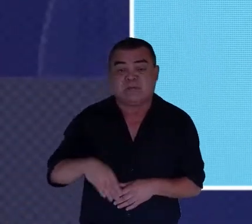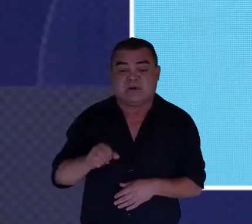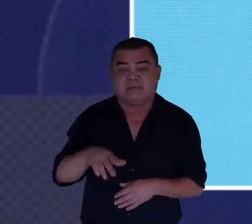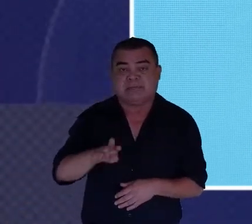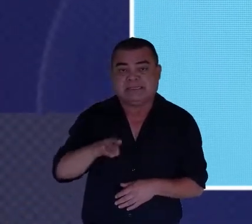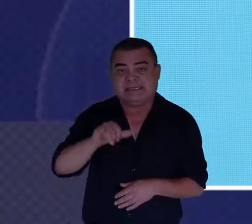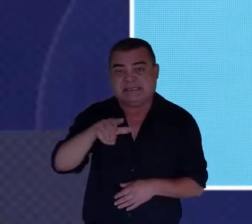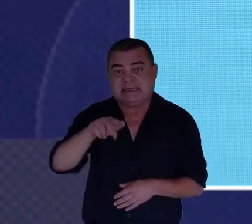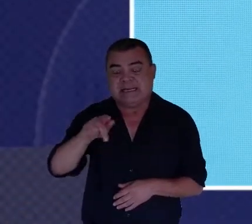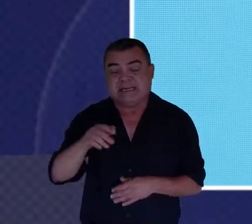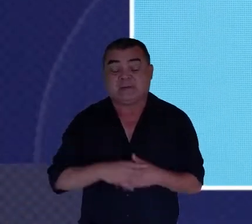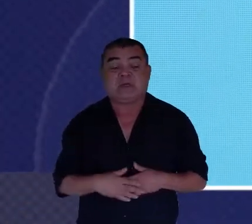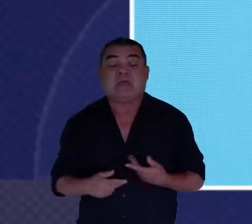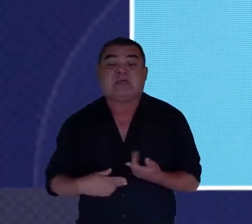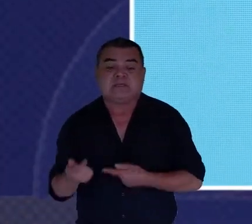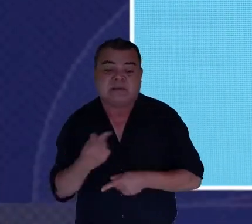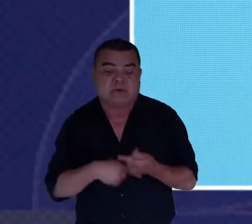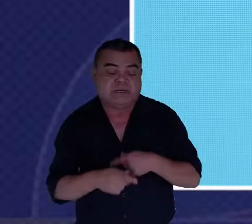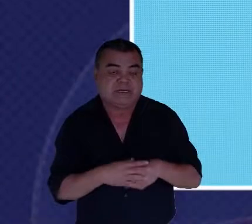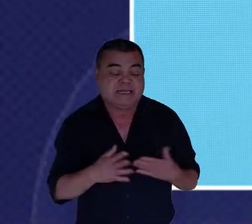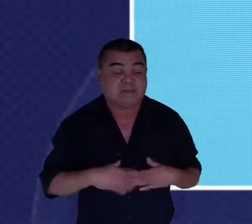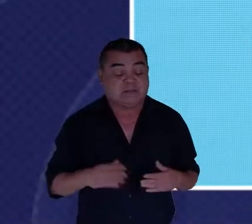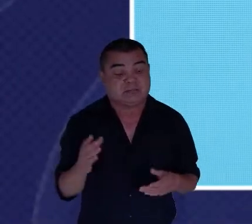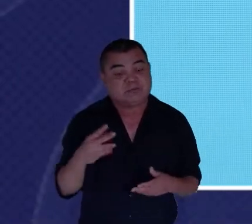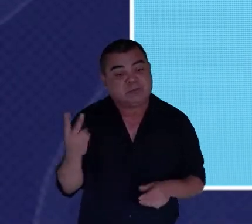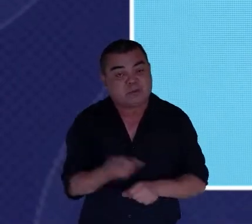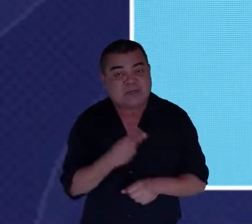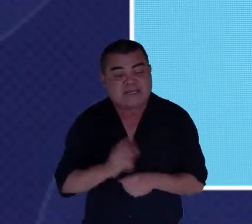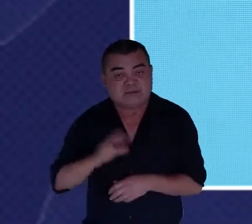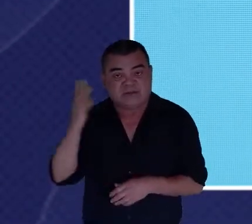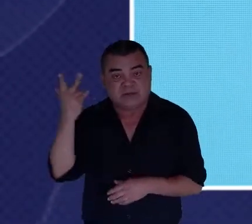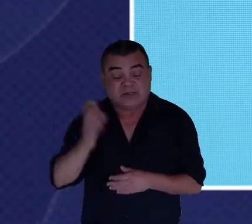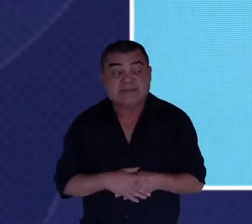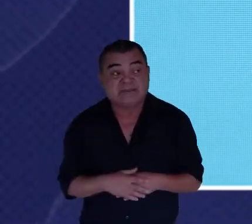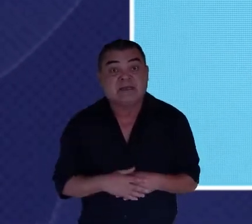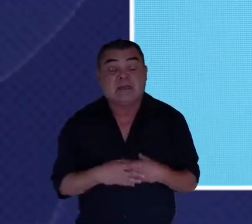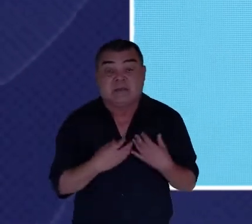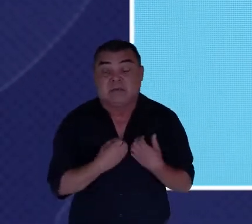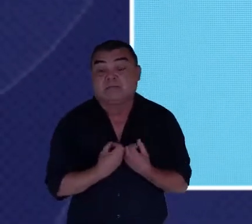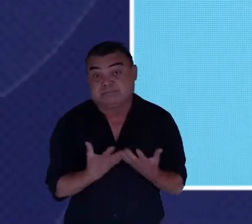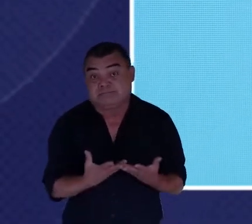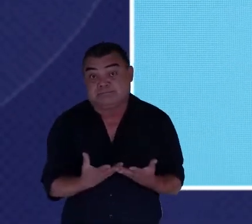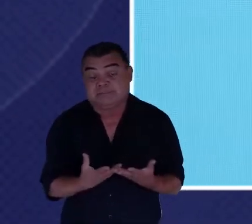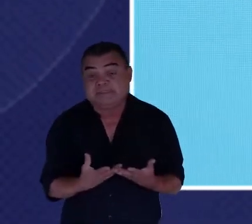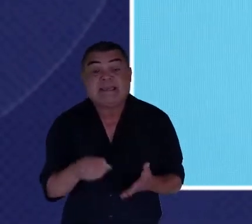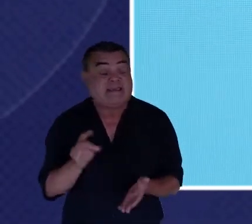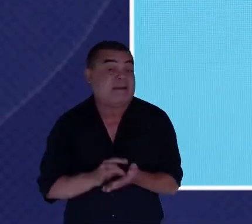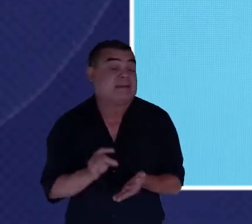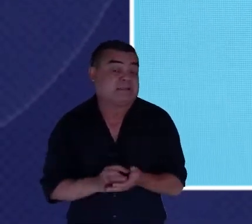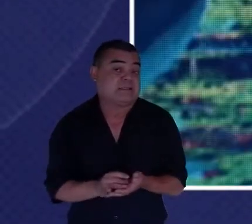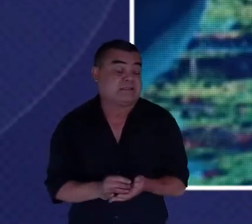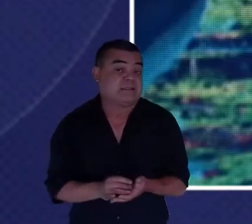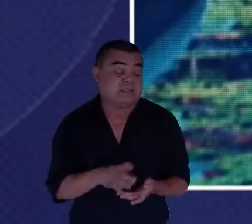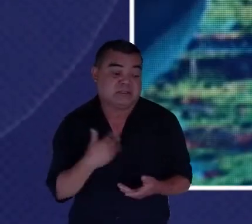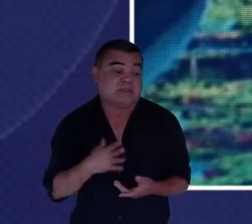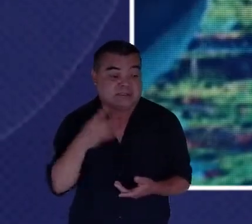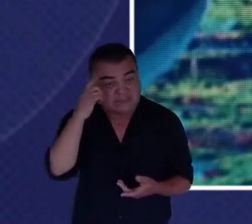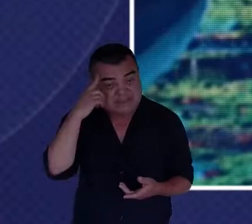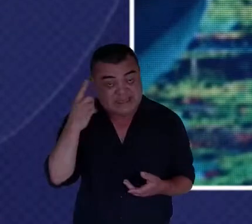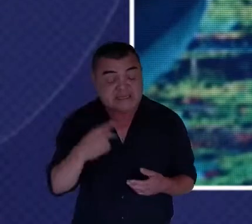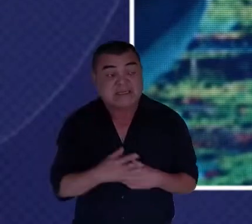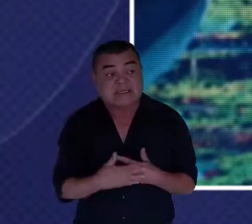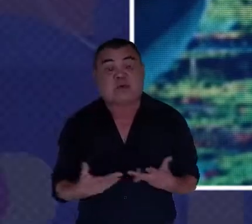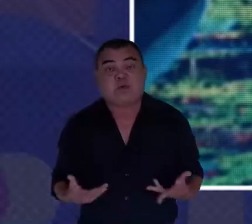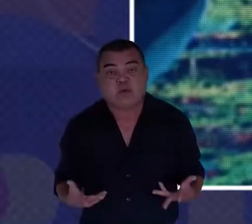no campo da mobilidade a gente tem que buscar soluções que sejam ao mesmo tempo ambiciosos e também realistas Então a gente tem que pensar